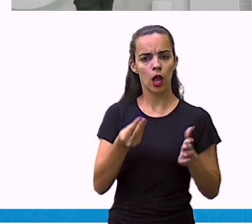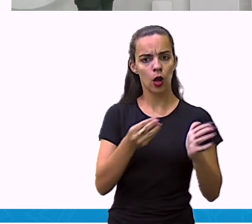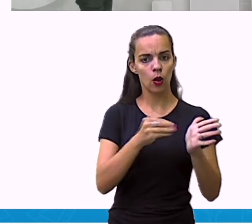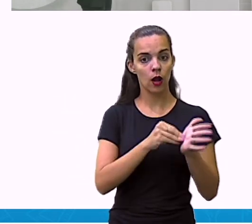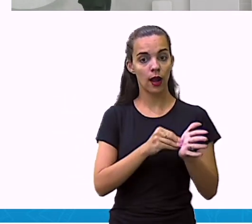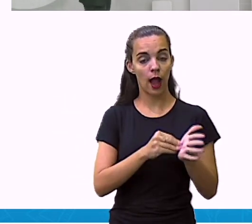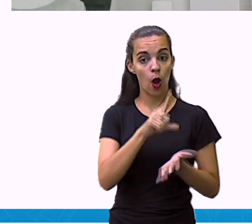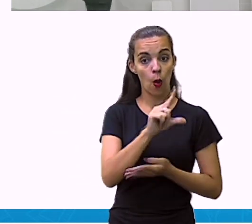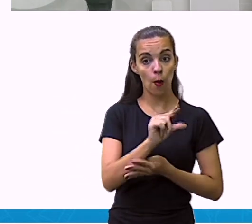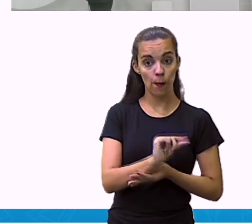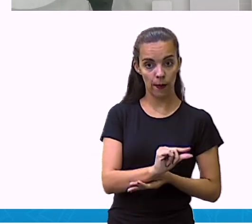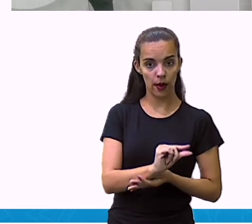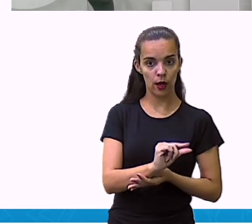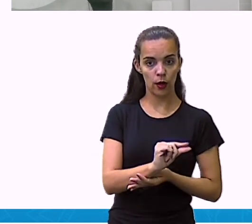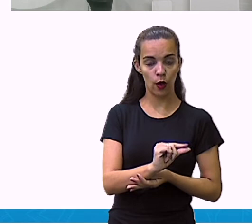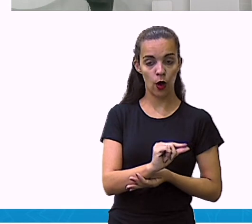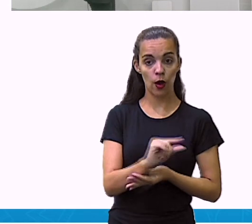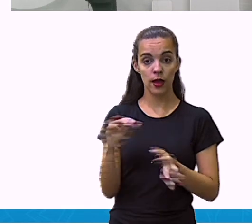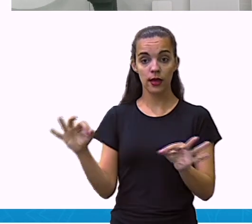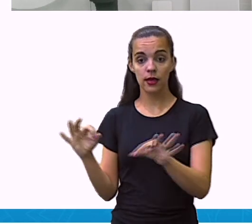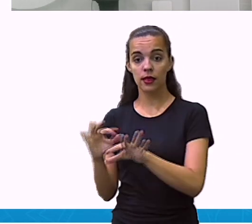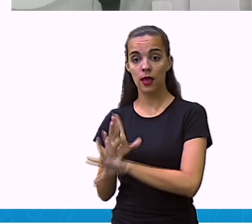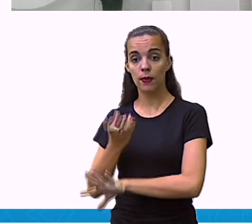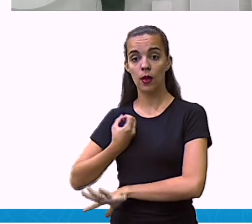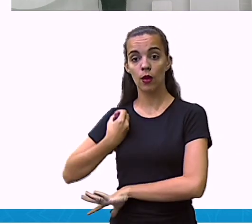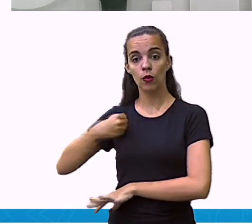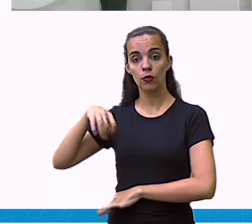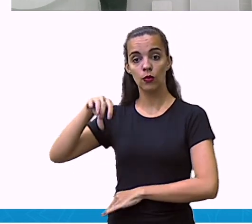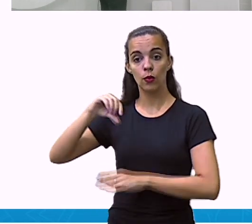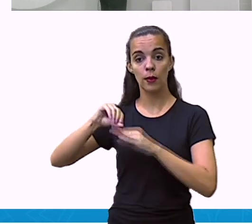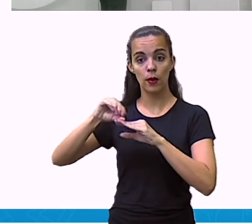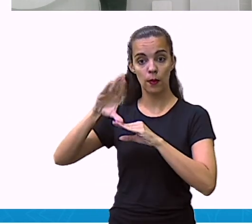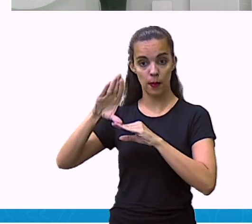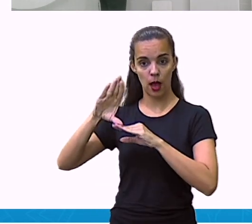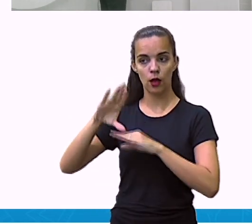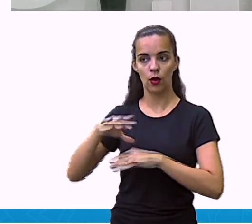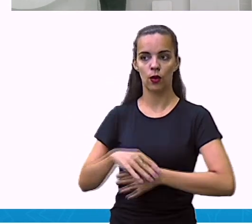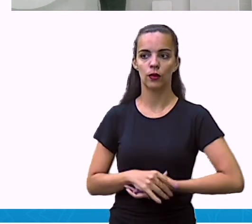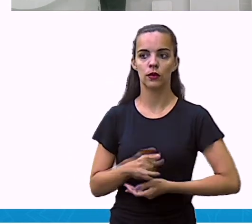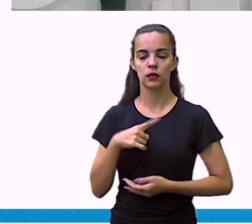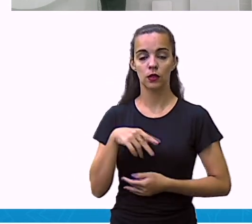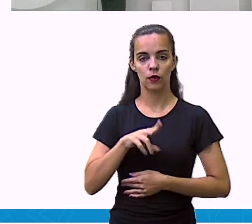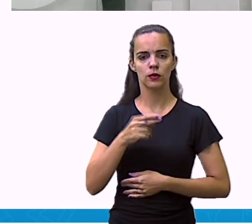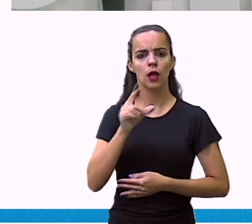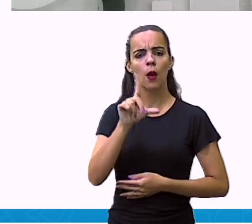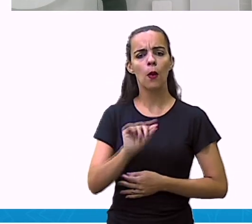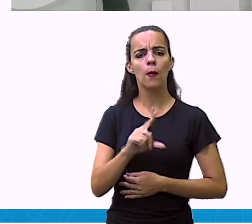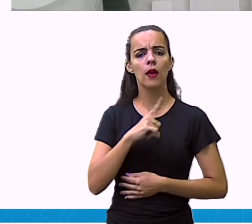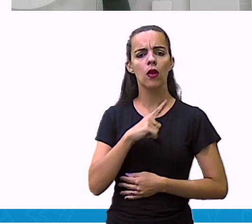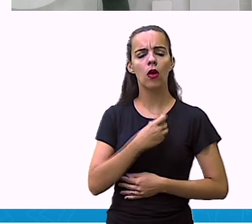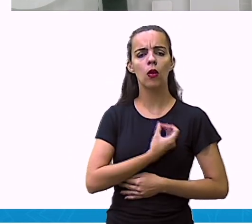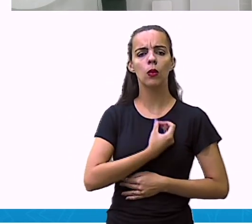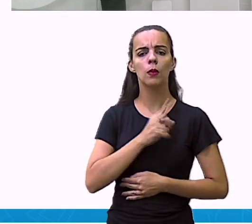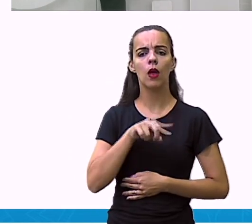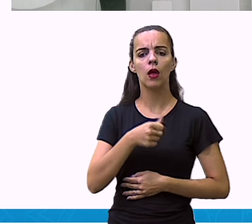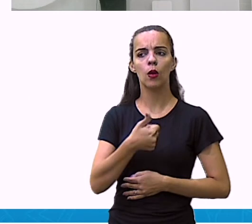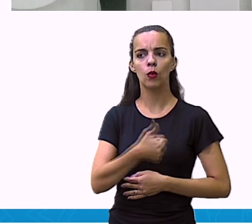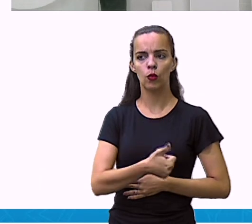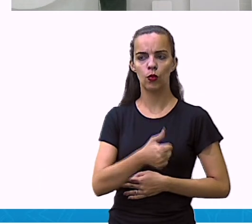o maior. Qual número é o menor aqui? É o 1. Depois do 1, qual será o